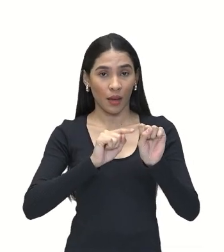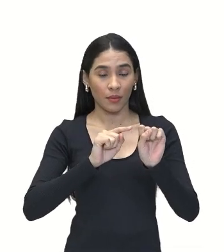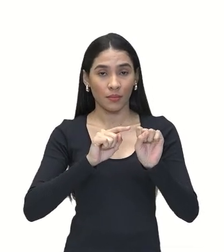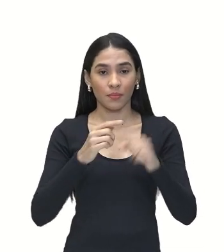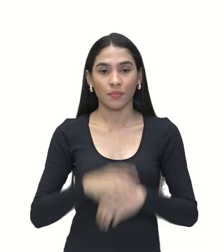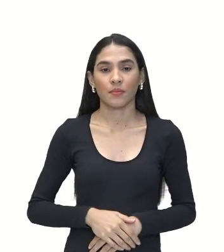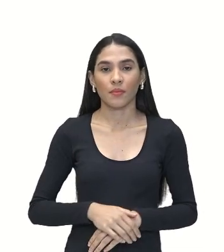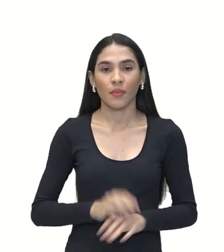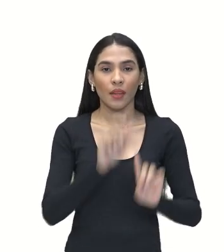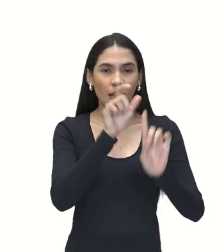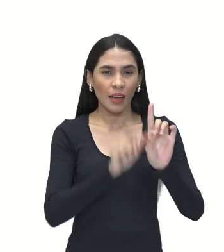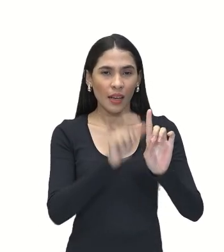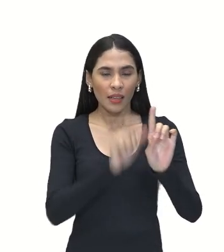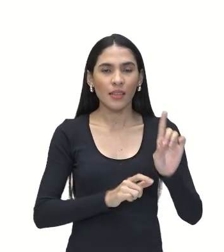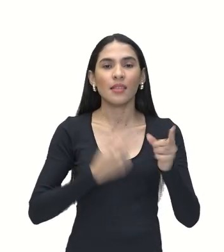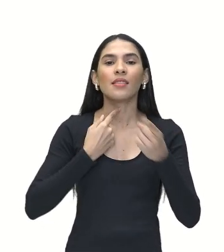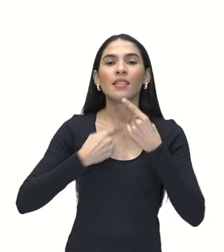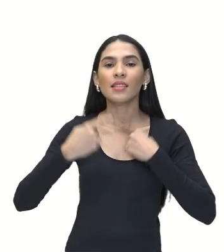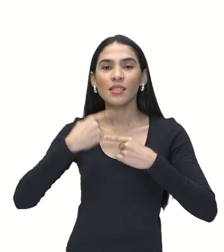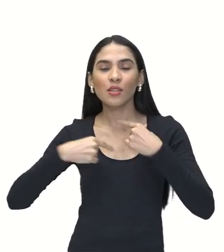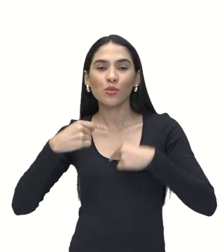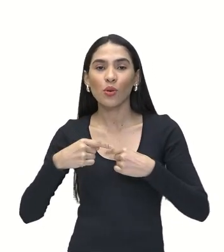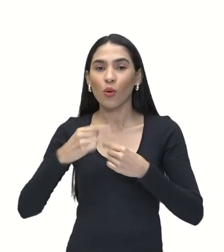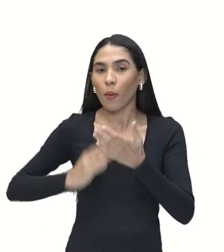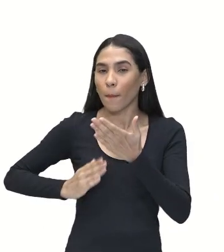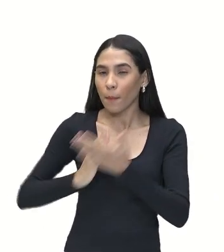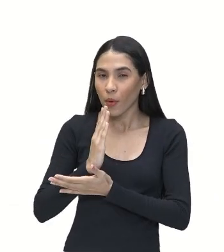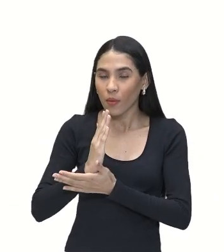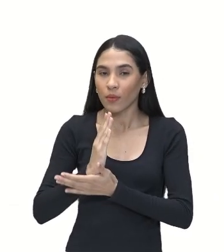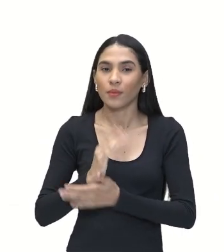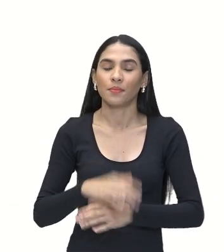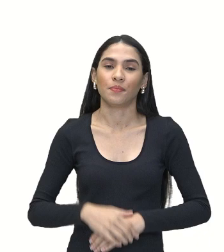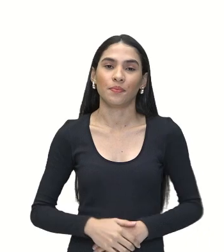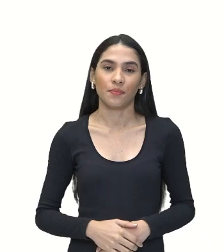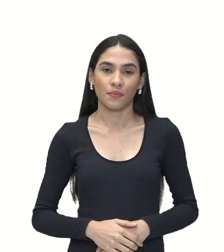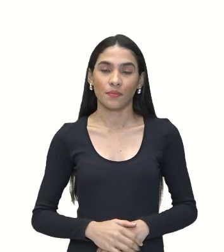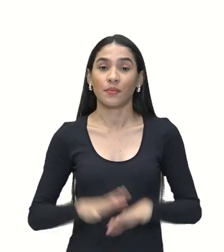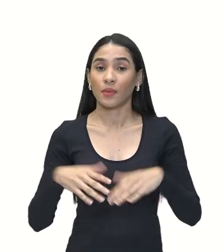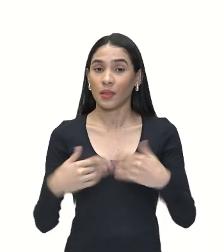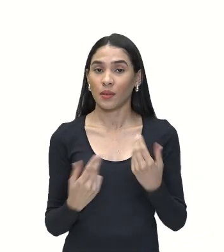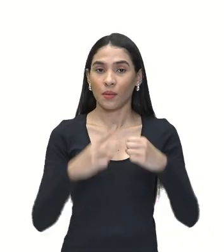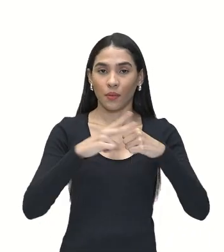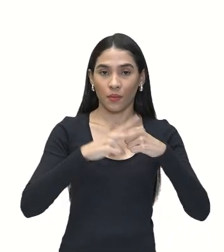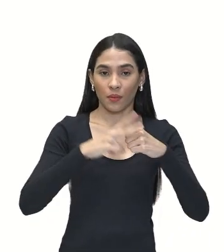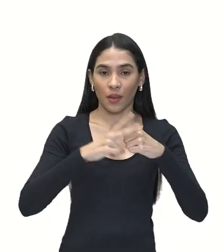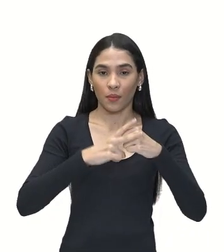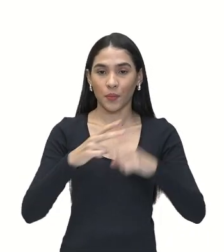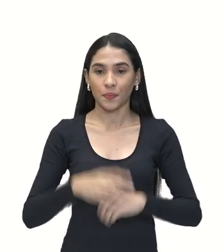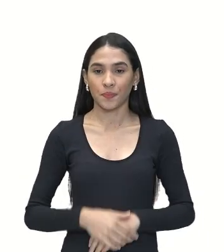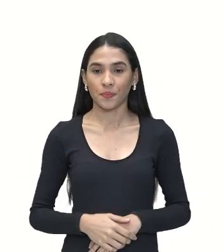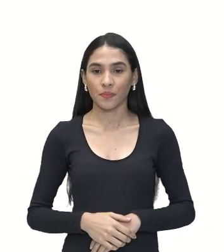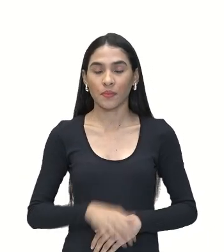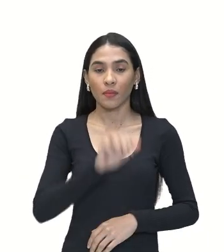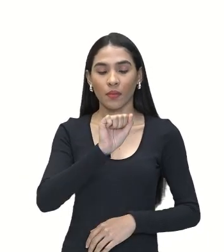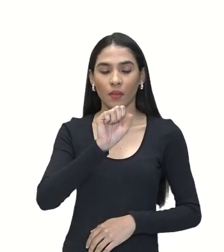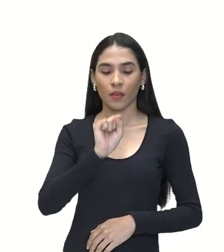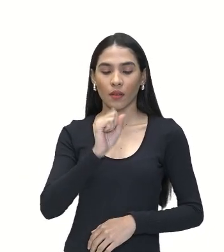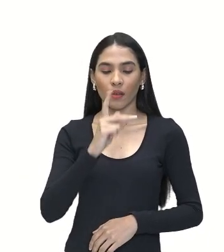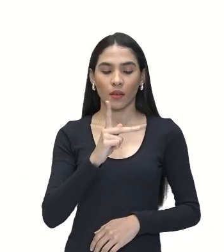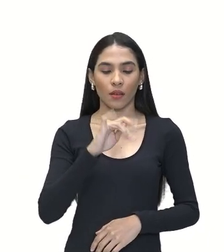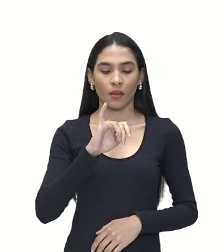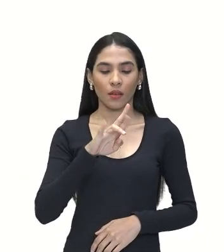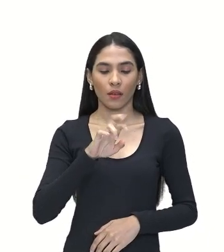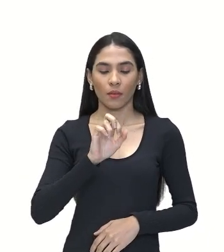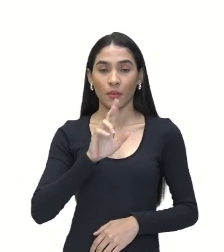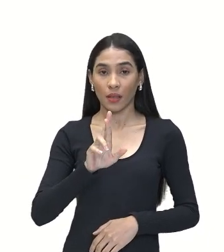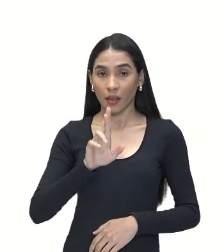Ele aspirou ao cargo, ok? Então, o verbo aspirar, no